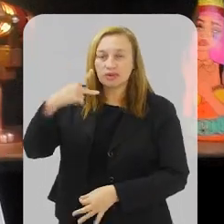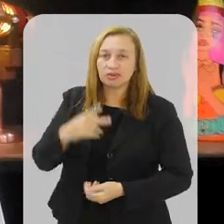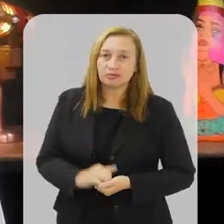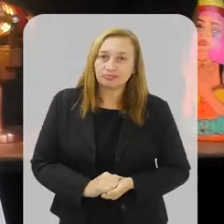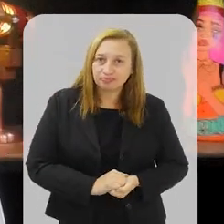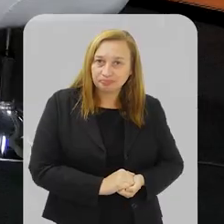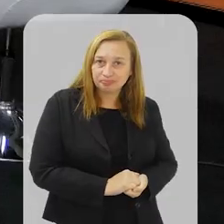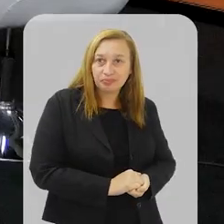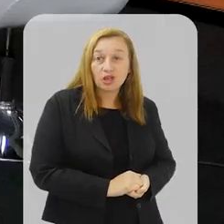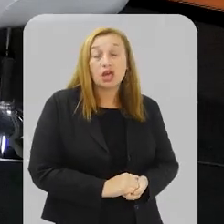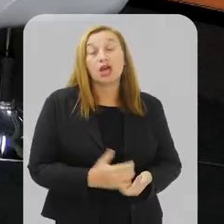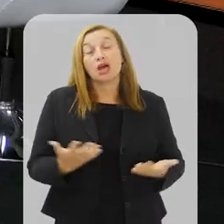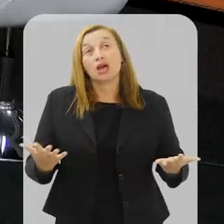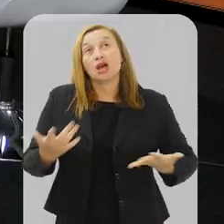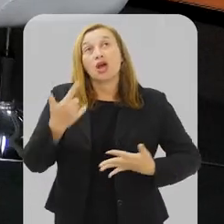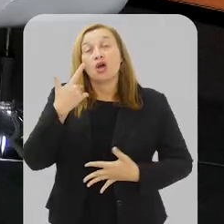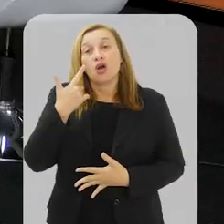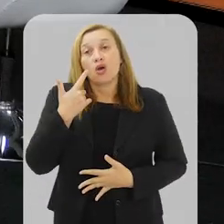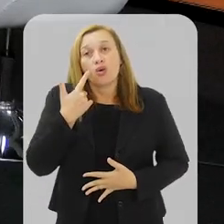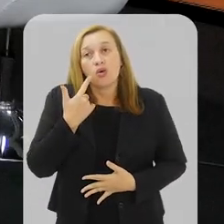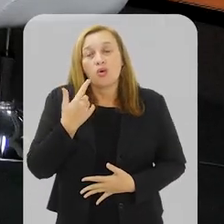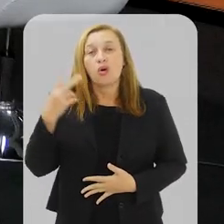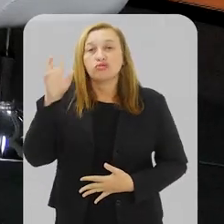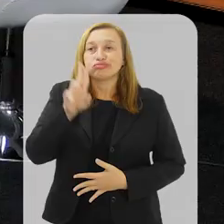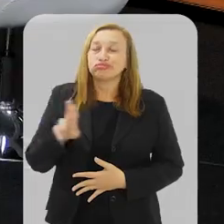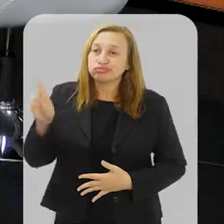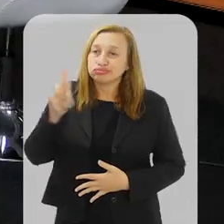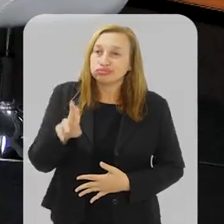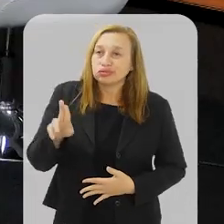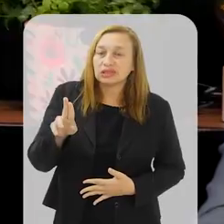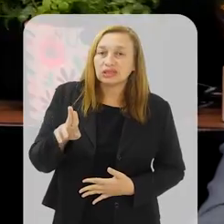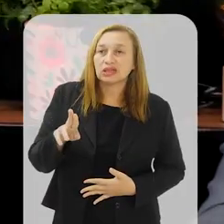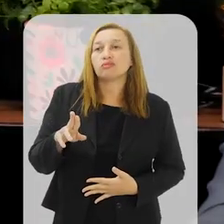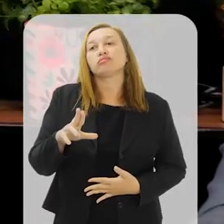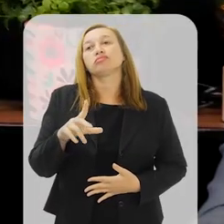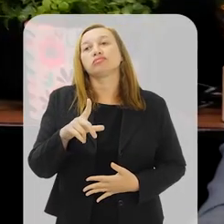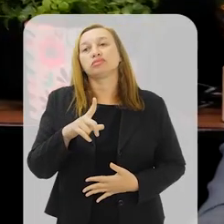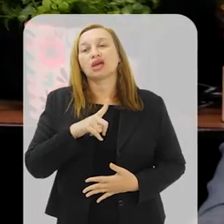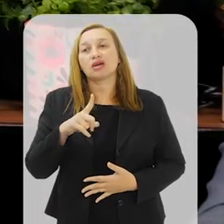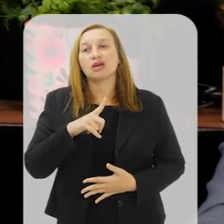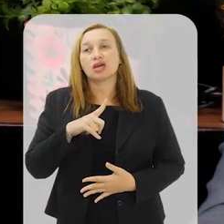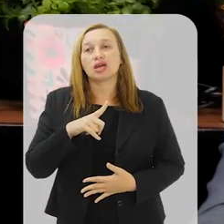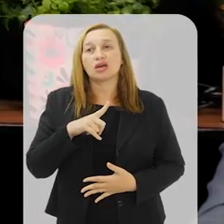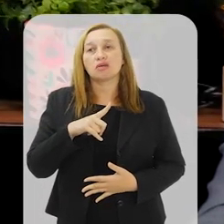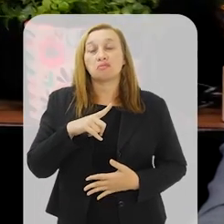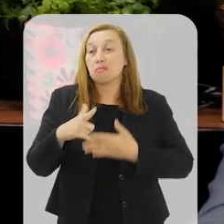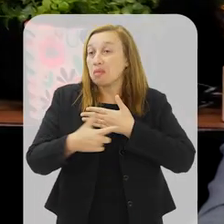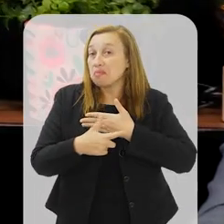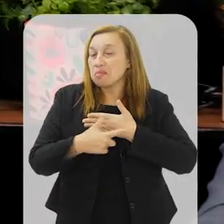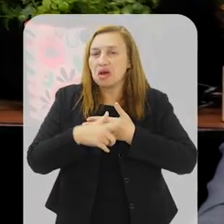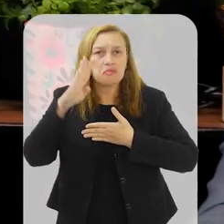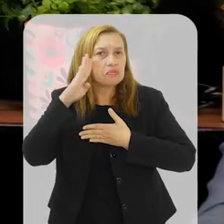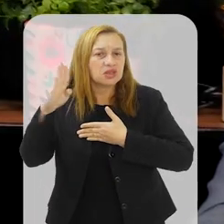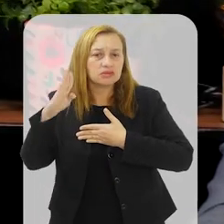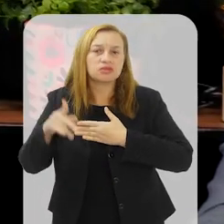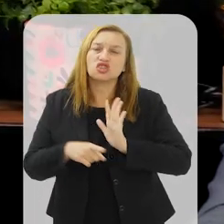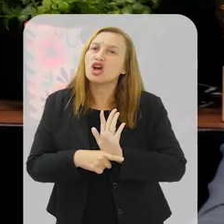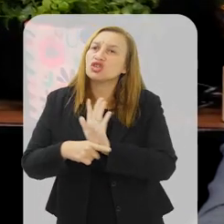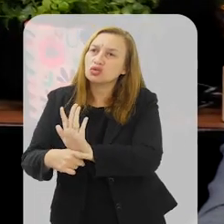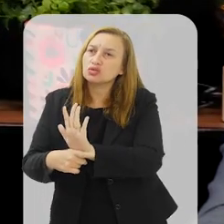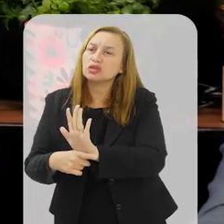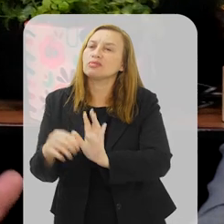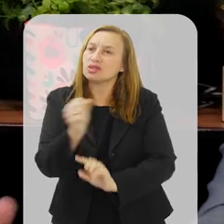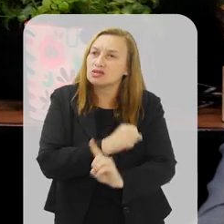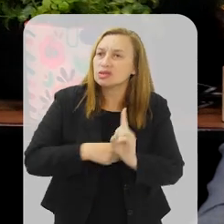conexão com o Parlamento Olha eu acho que a universidade ela tem uma vocação eh